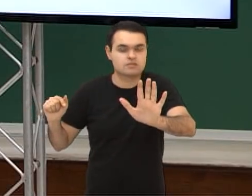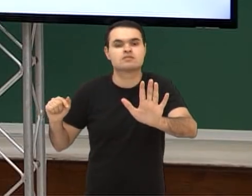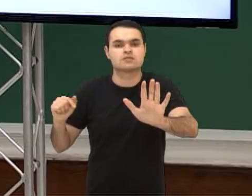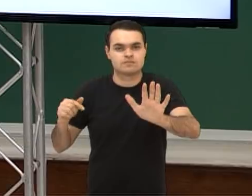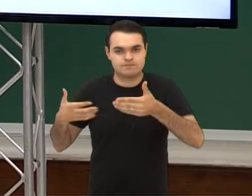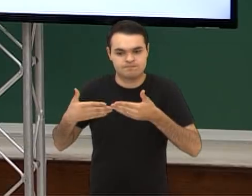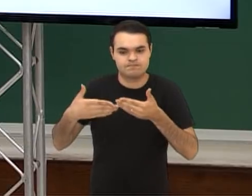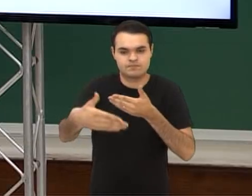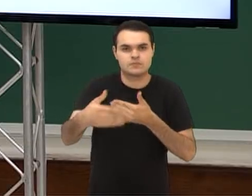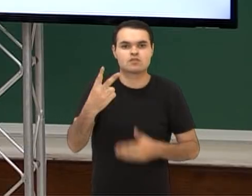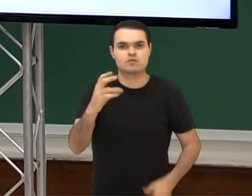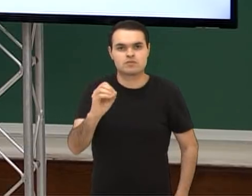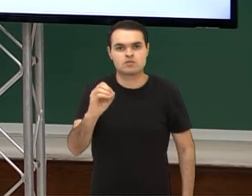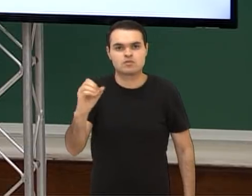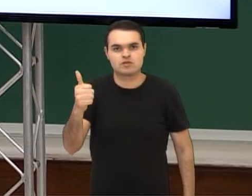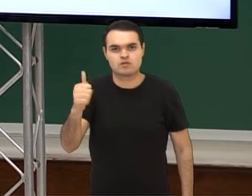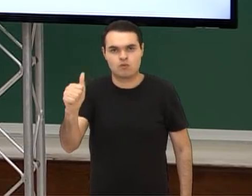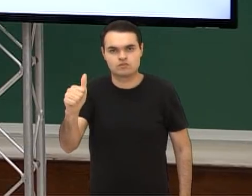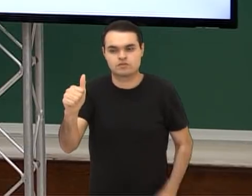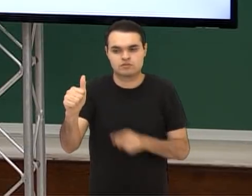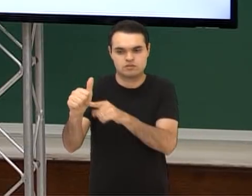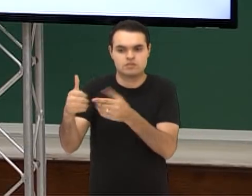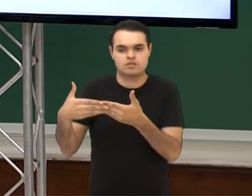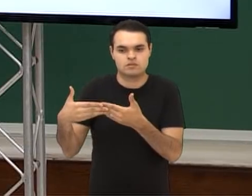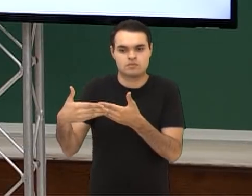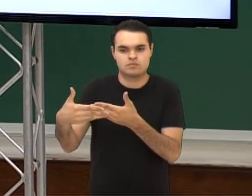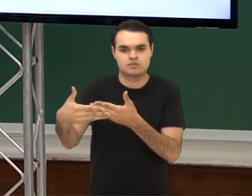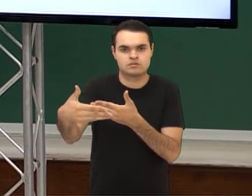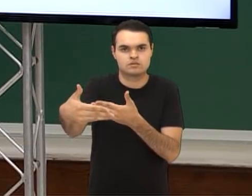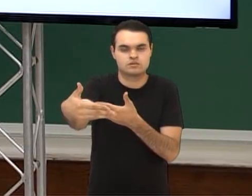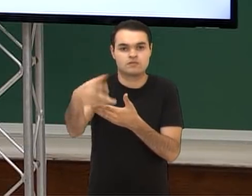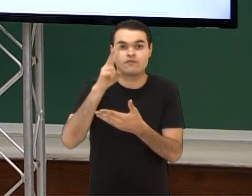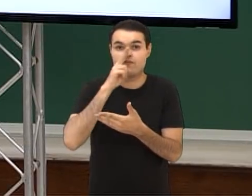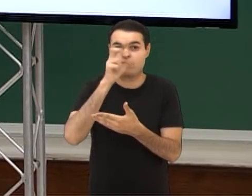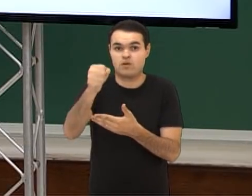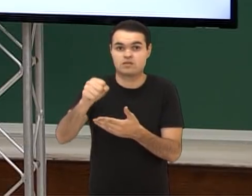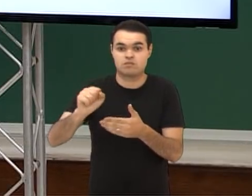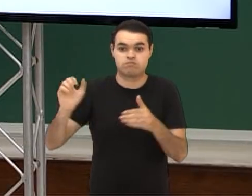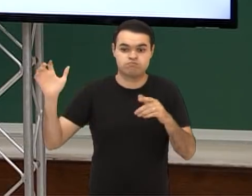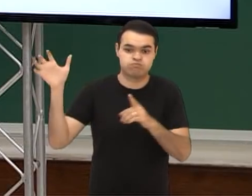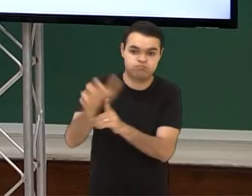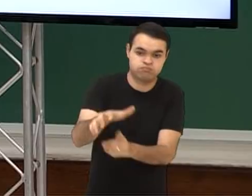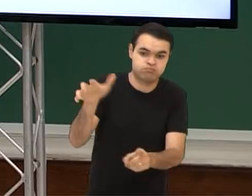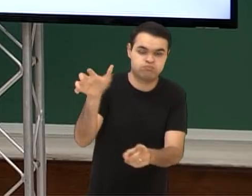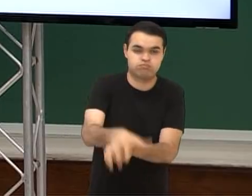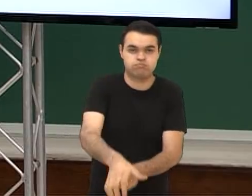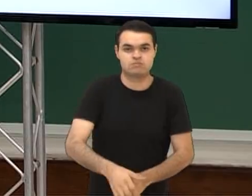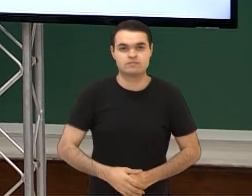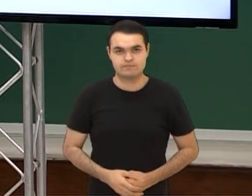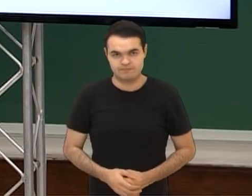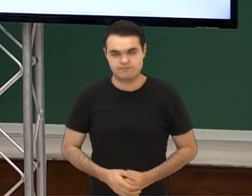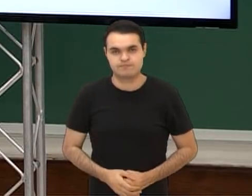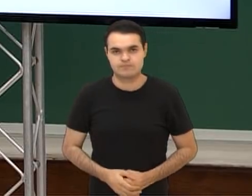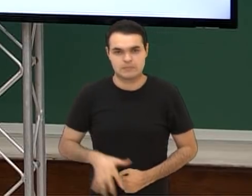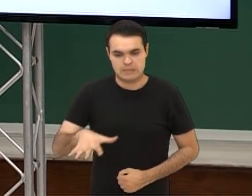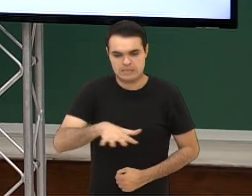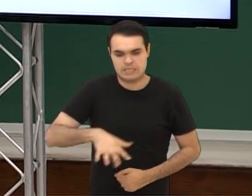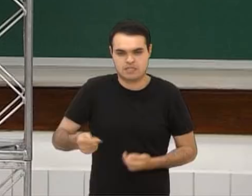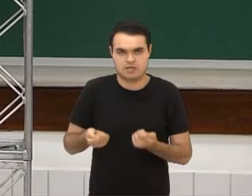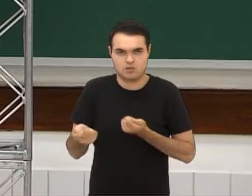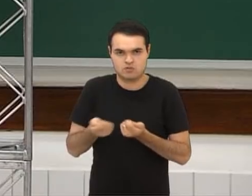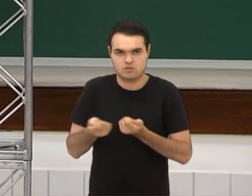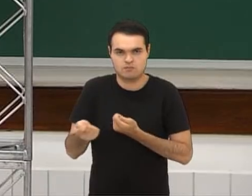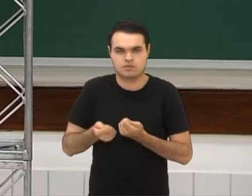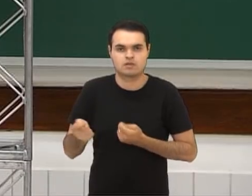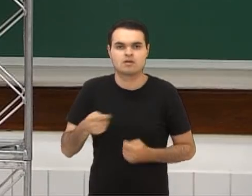a partir de 2011, esses efeitos começaram a chegar com mais força ao Brasil. Ainda na área econômica,